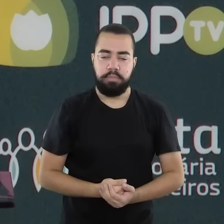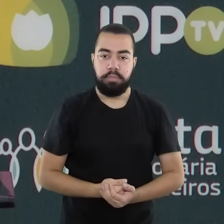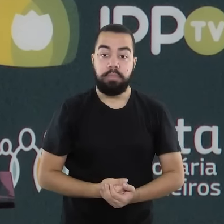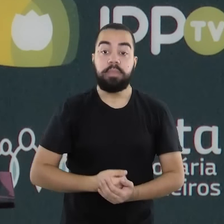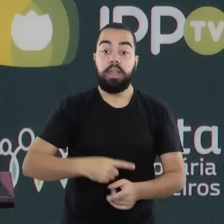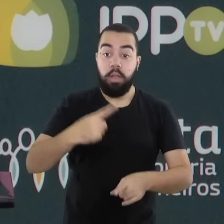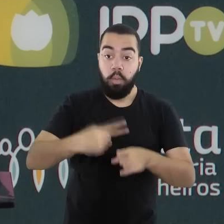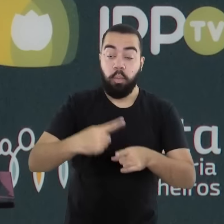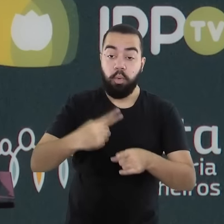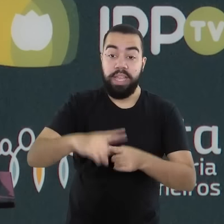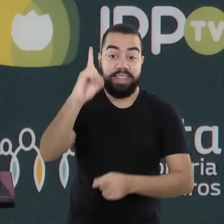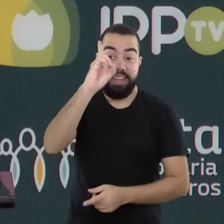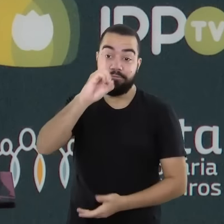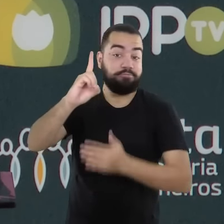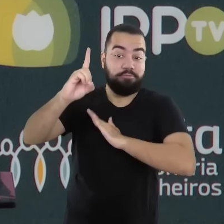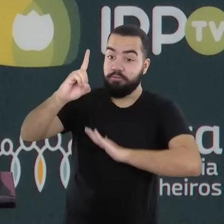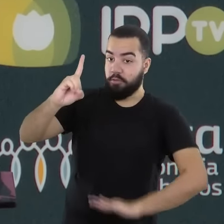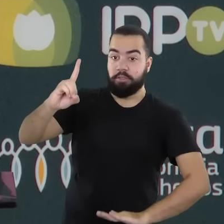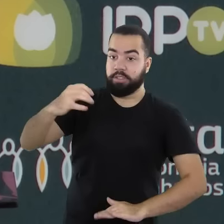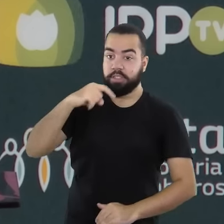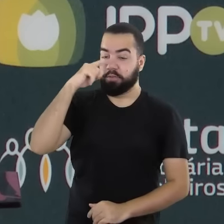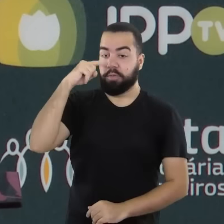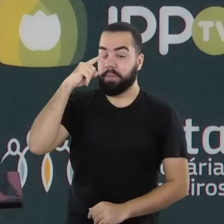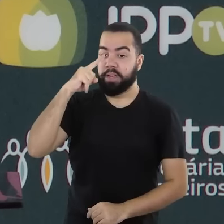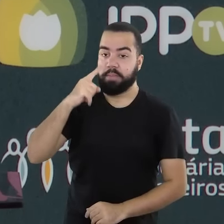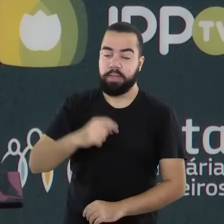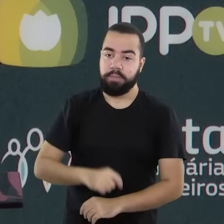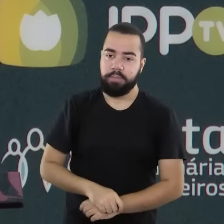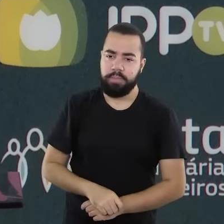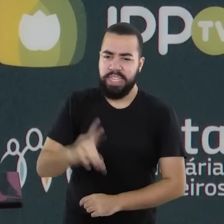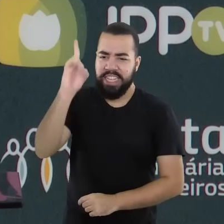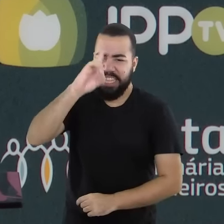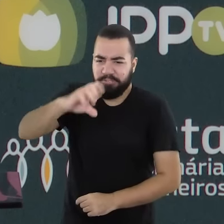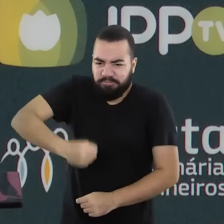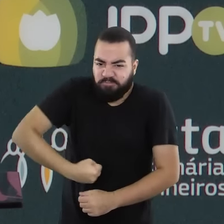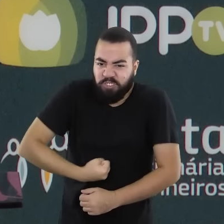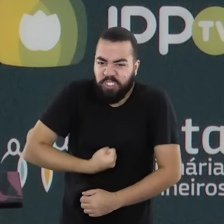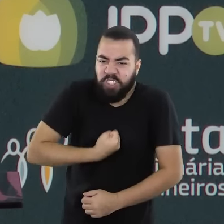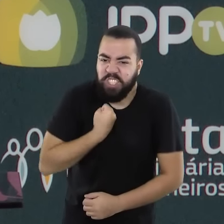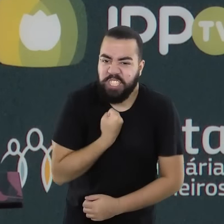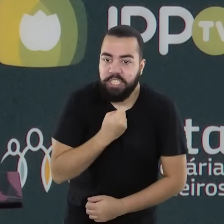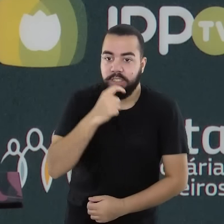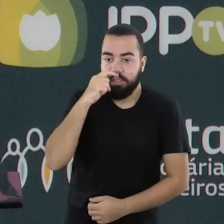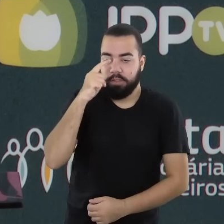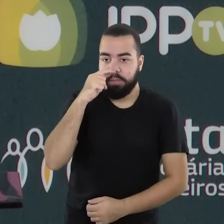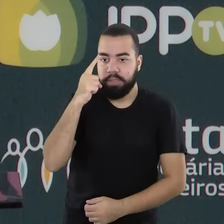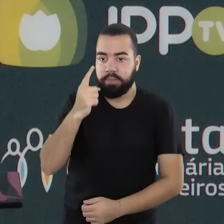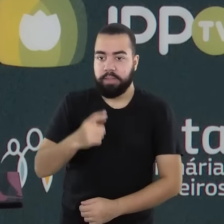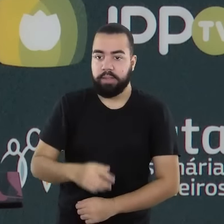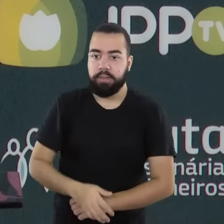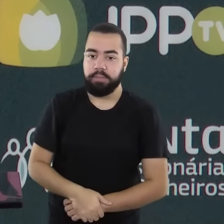Porque Deus resiste à soberba. Deus abomina a soberba.